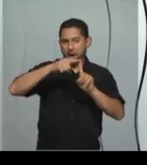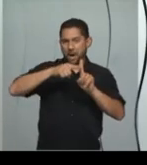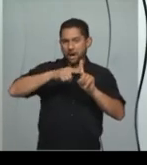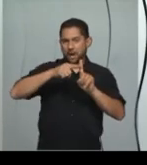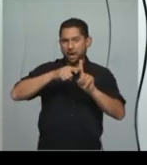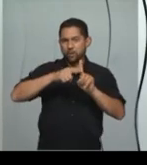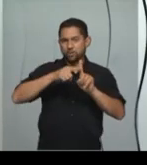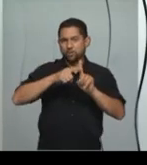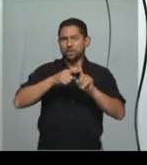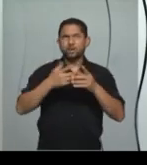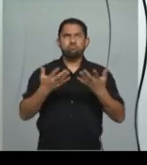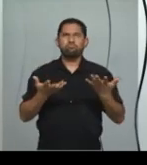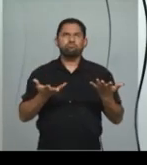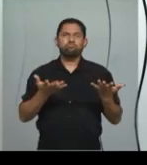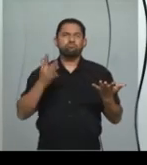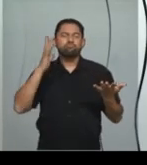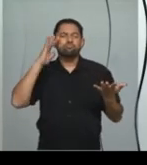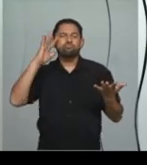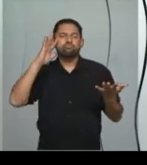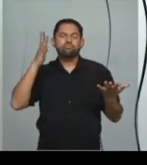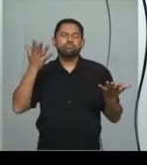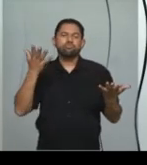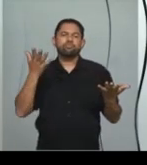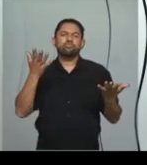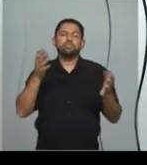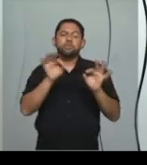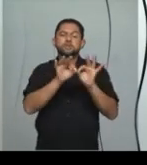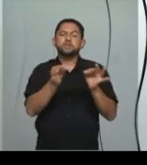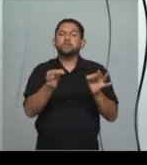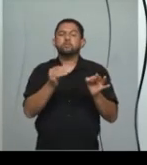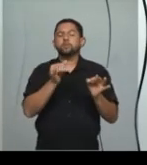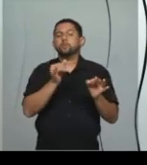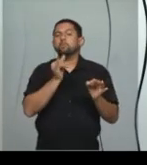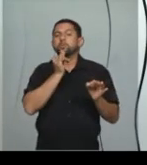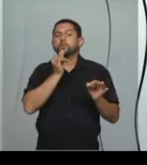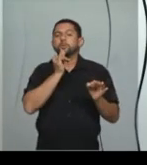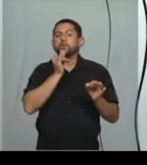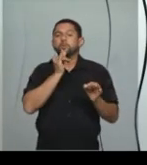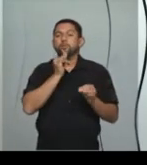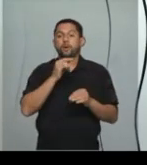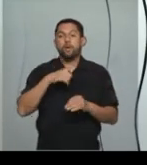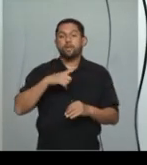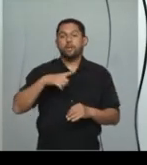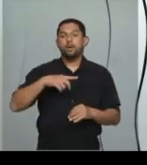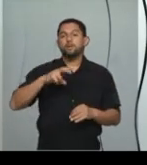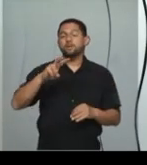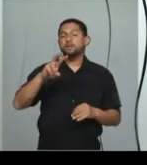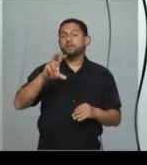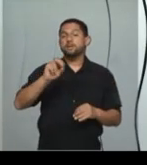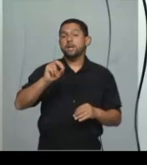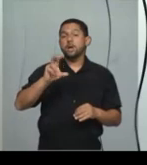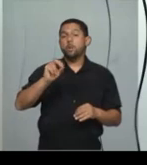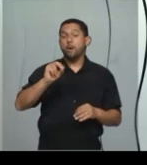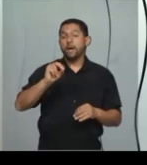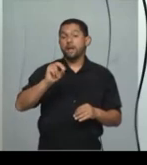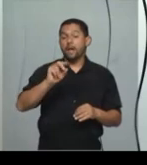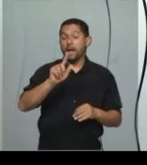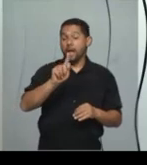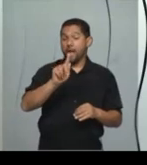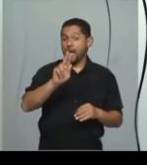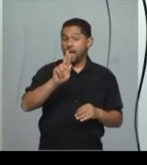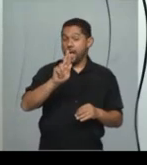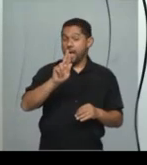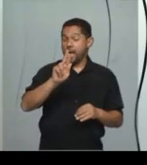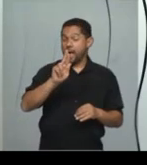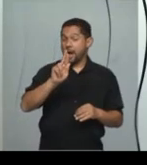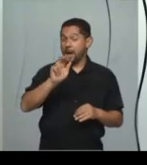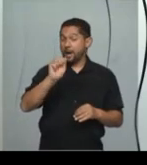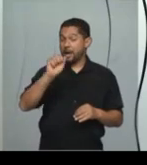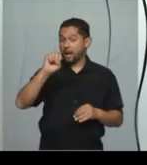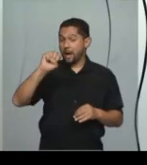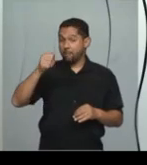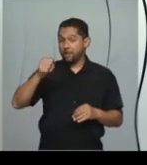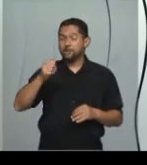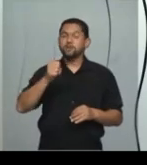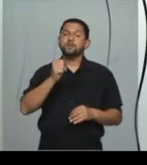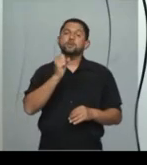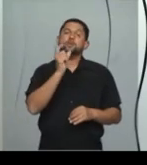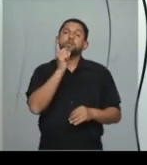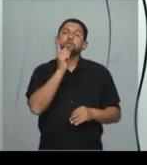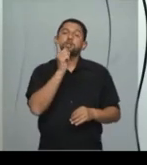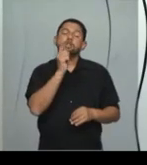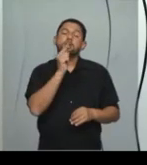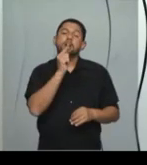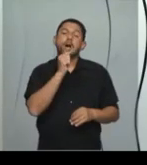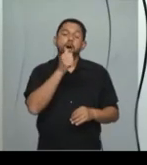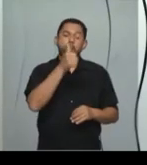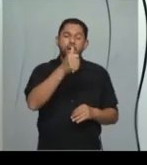aqui hipoteticamente que ele tenha 50 gramas por cada 100 gramas de água. O que isso quer dizer?